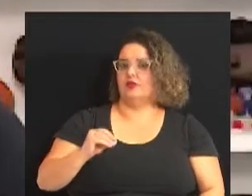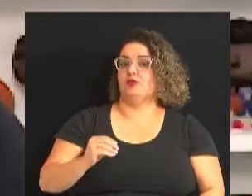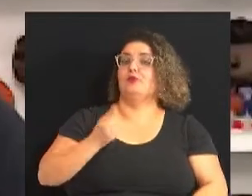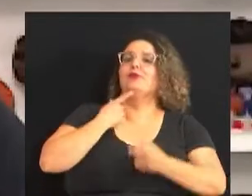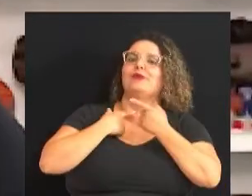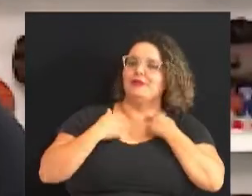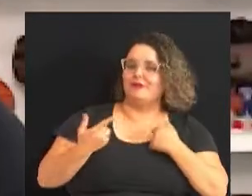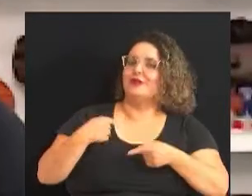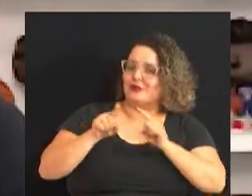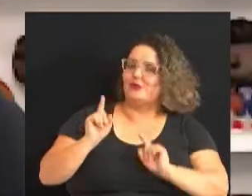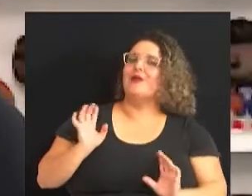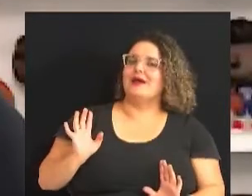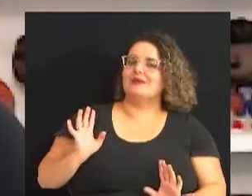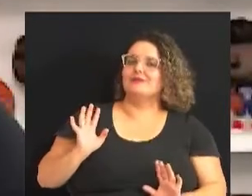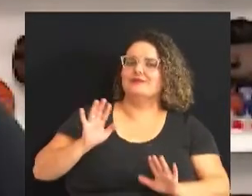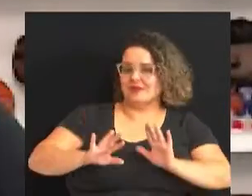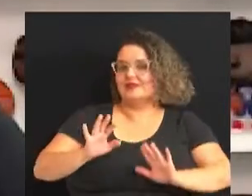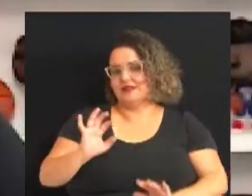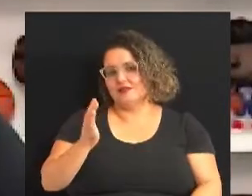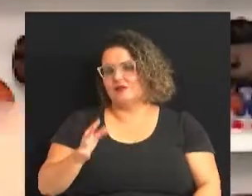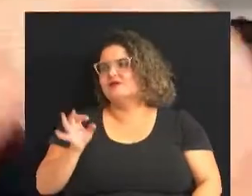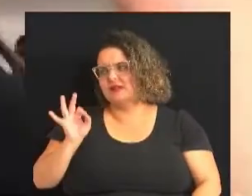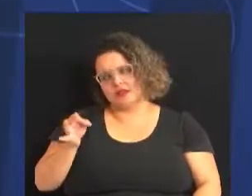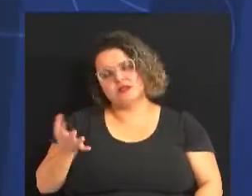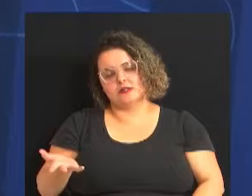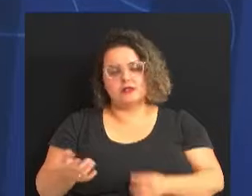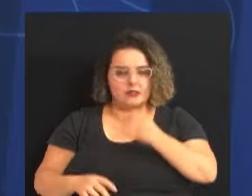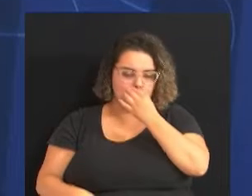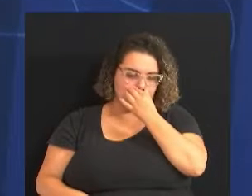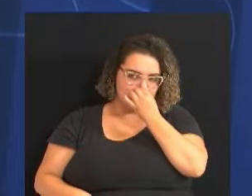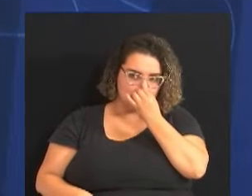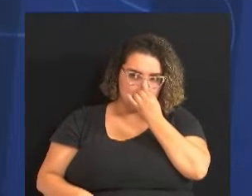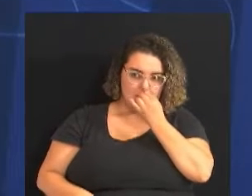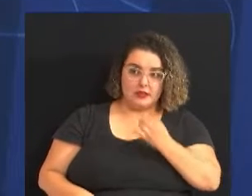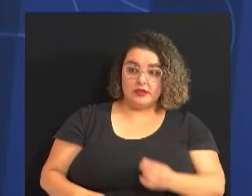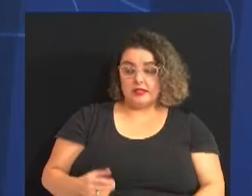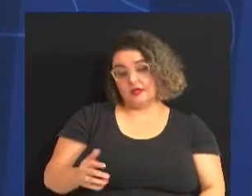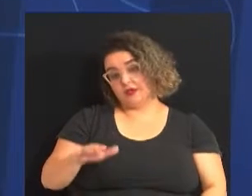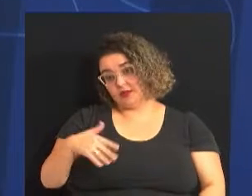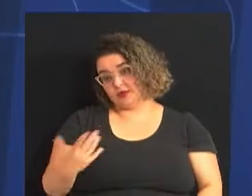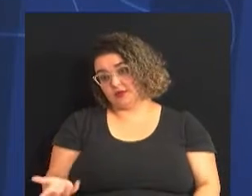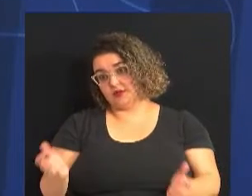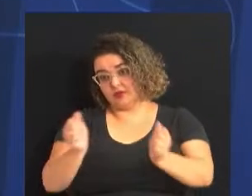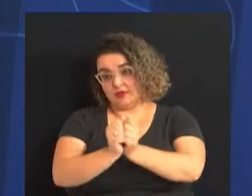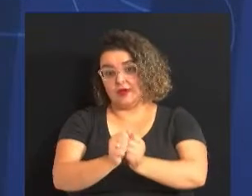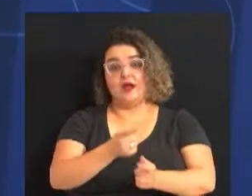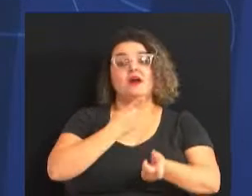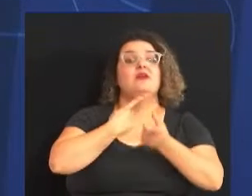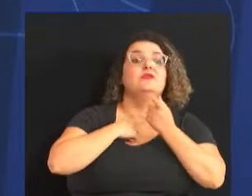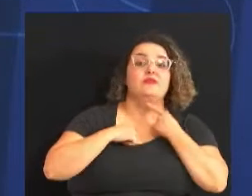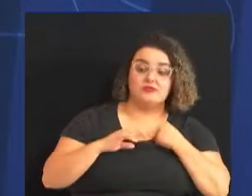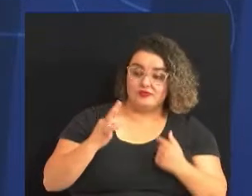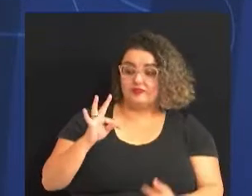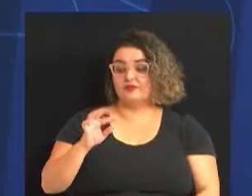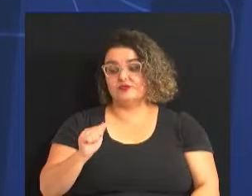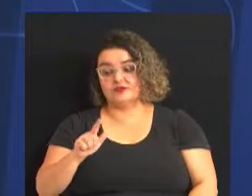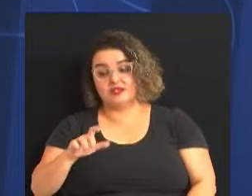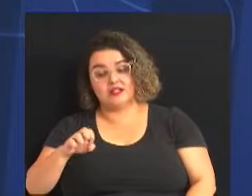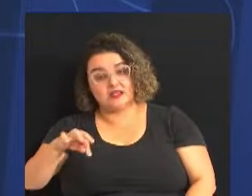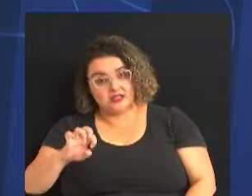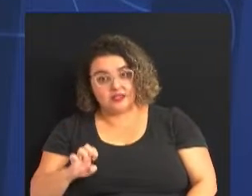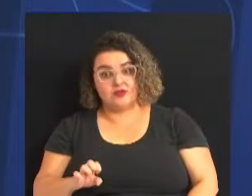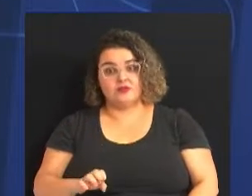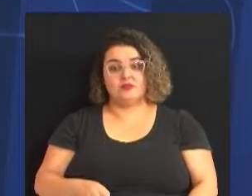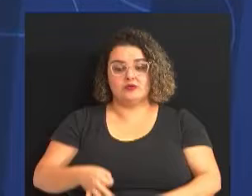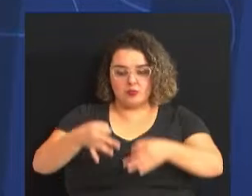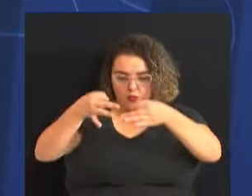vezes acontece isso. Sem sombra de dúvidas. E quando alia essas duas coisas, né, a vontade com o talento e a disciplina técnica, aí sim a